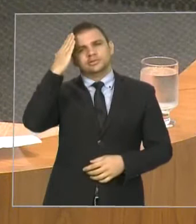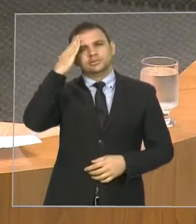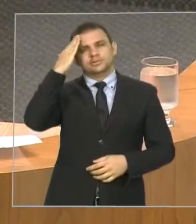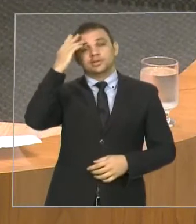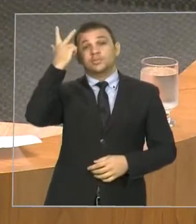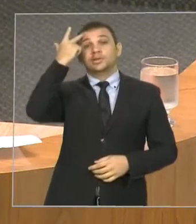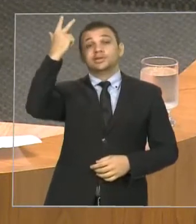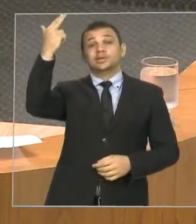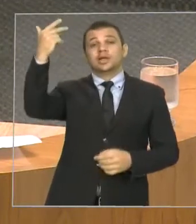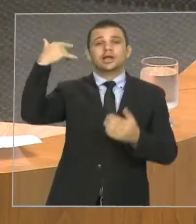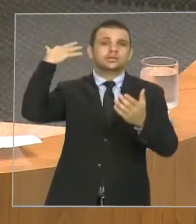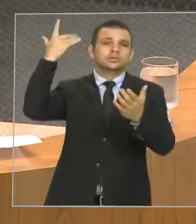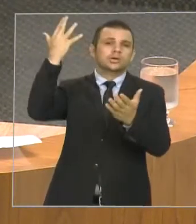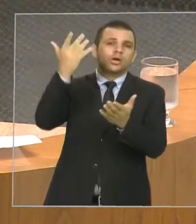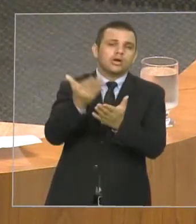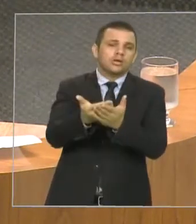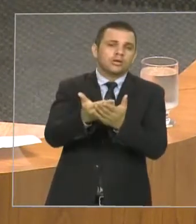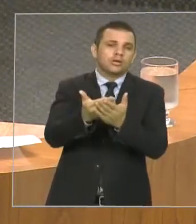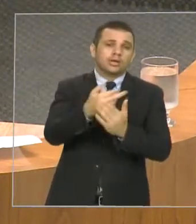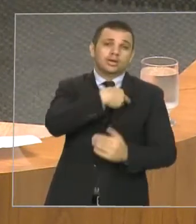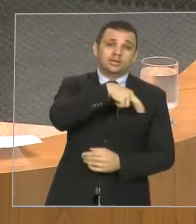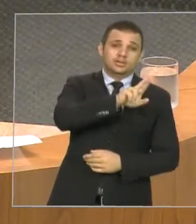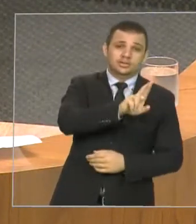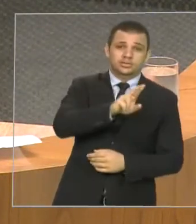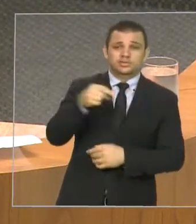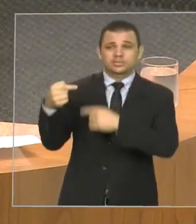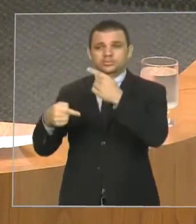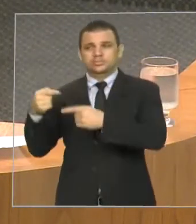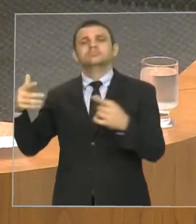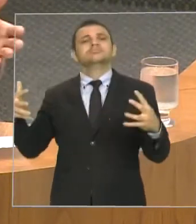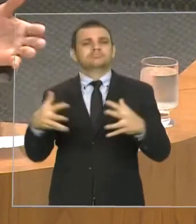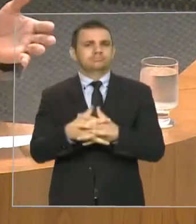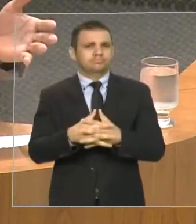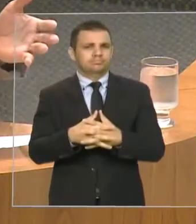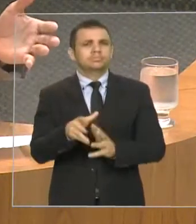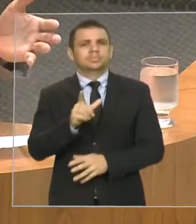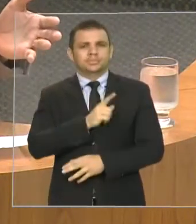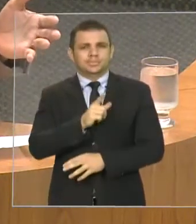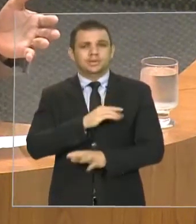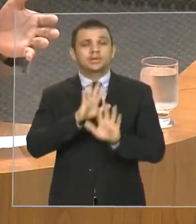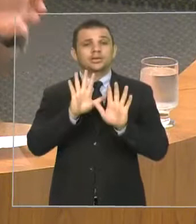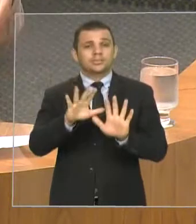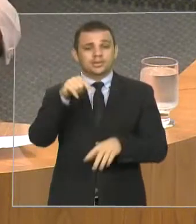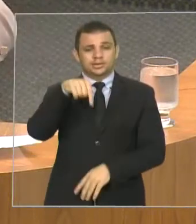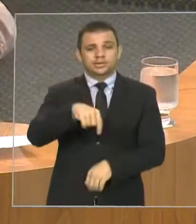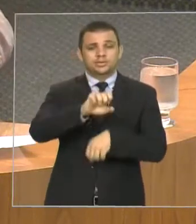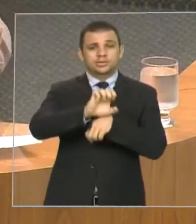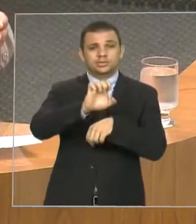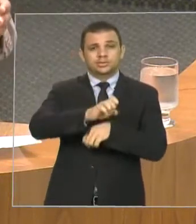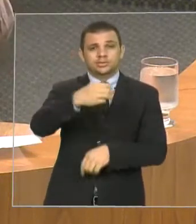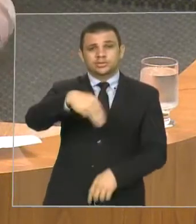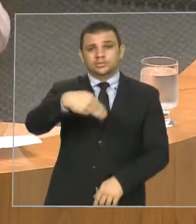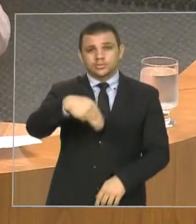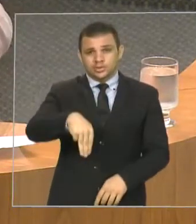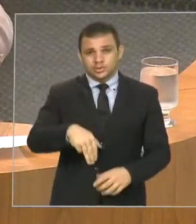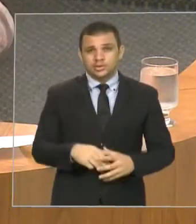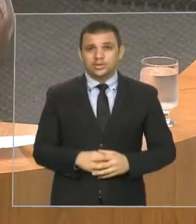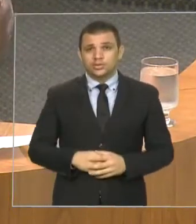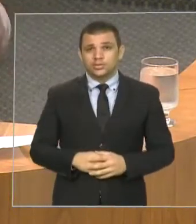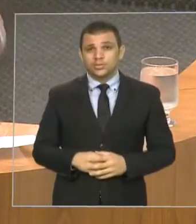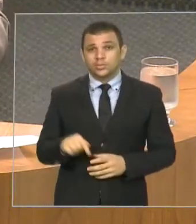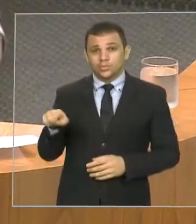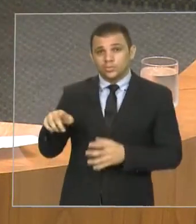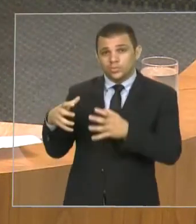a religião se confunde muitas das vezes com a política. Mas no estado do Maranhão, os praças e os